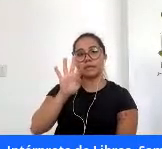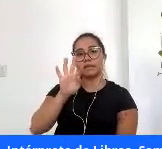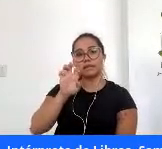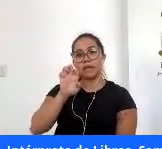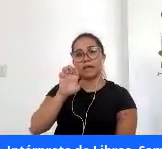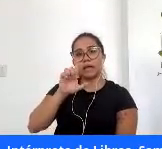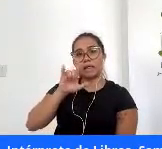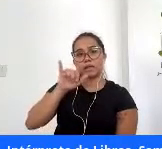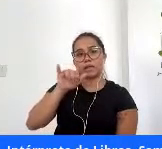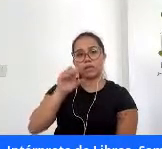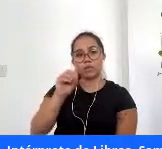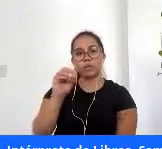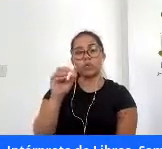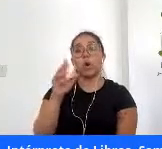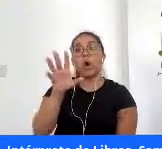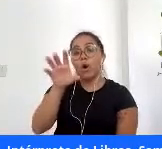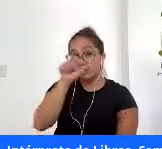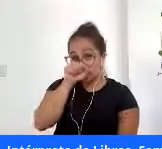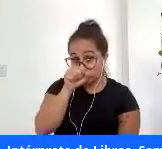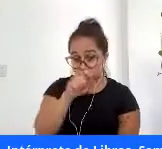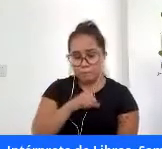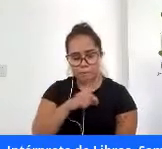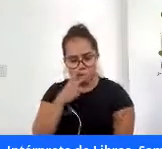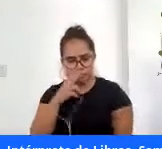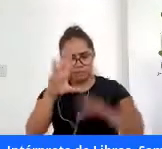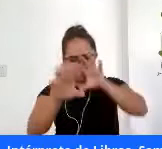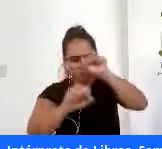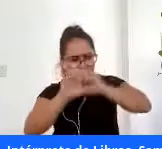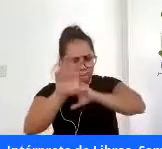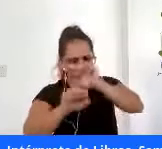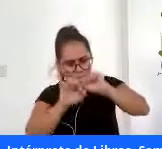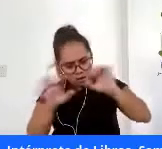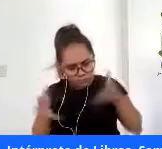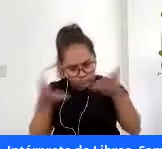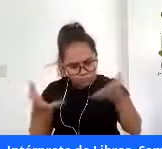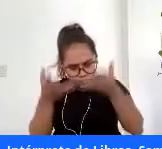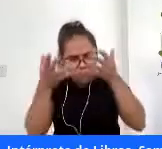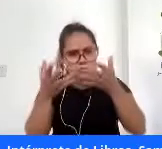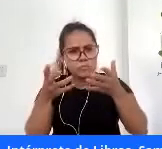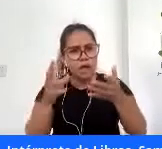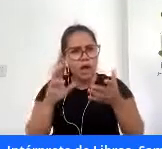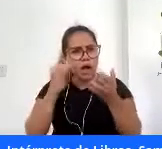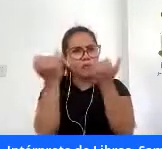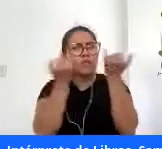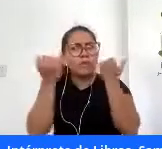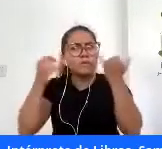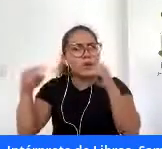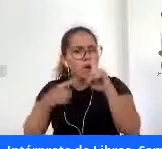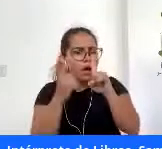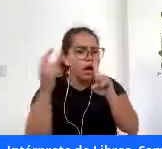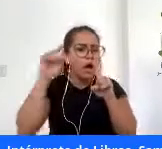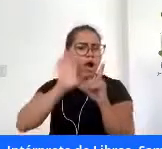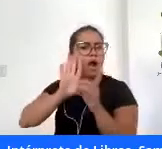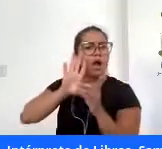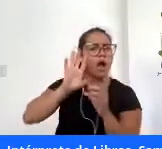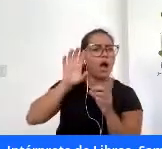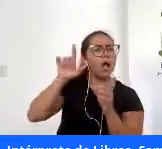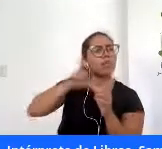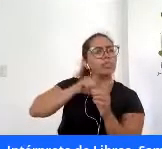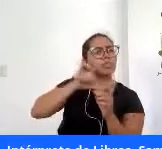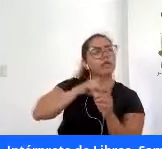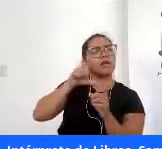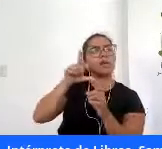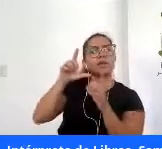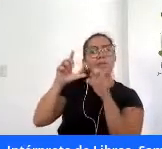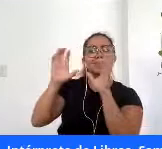os estímulos de cheiro. E aí, ao captar esse estímulo de cheiro, ele vai levar essa informação a uma parte muito importante desse sistema